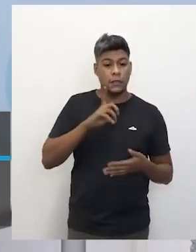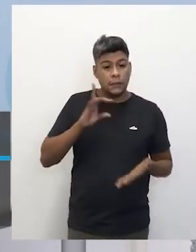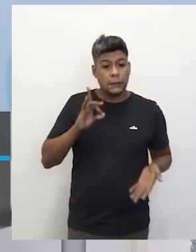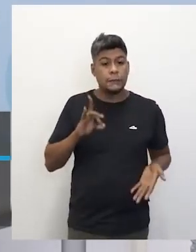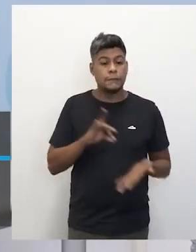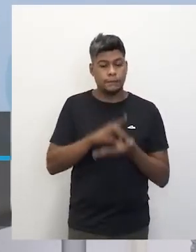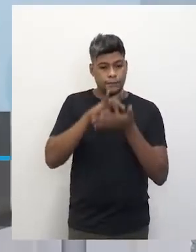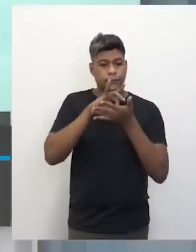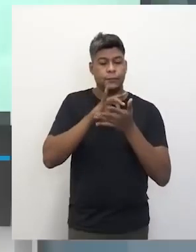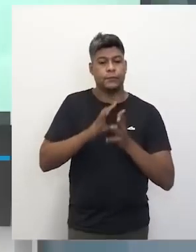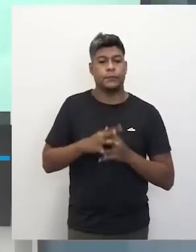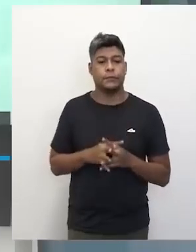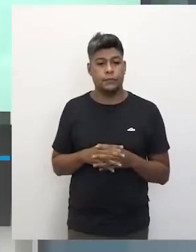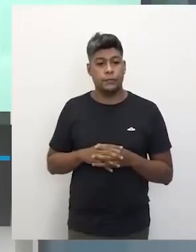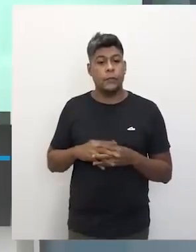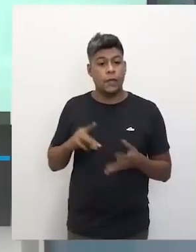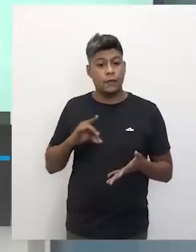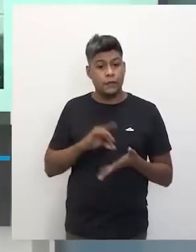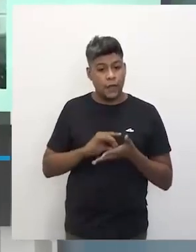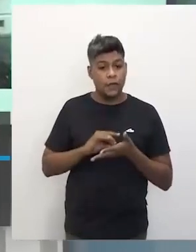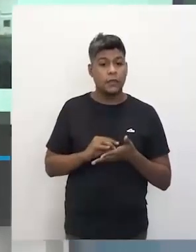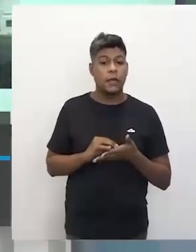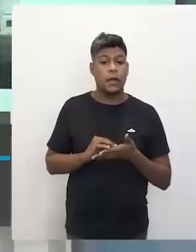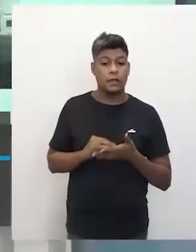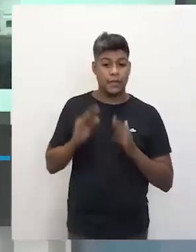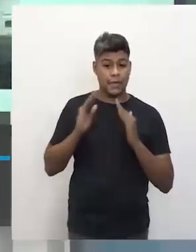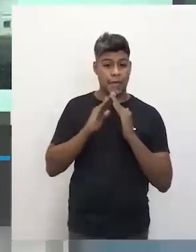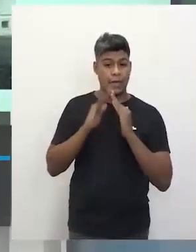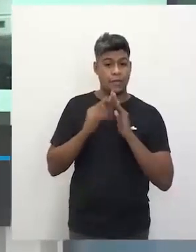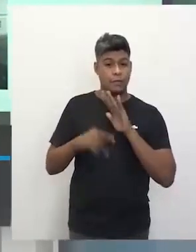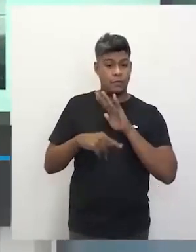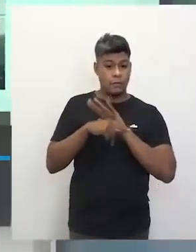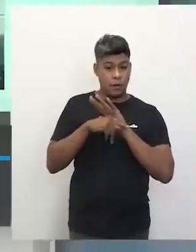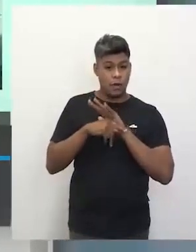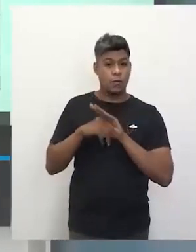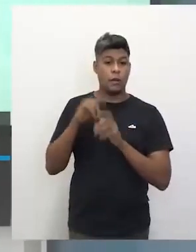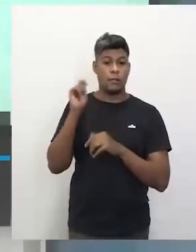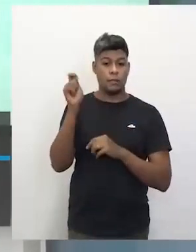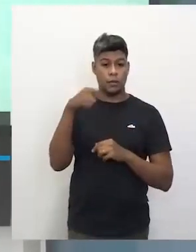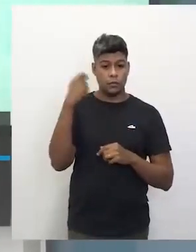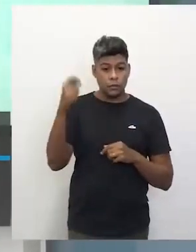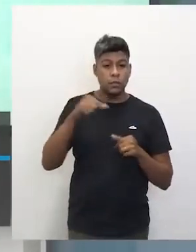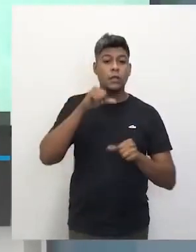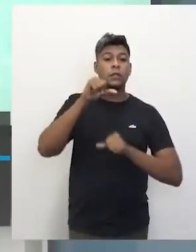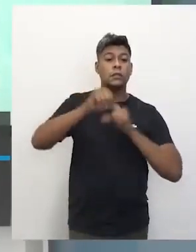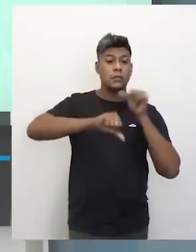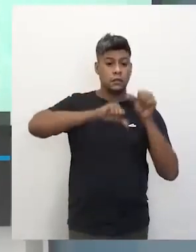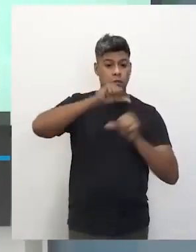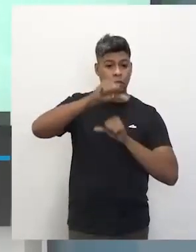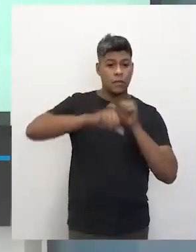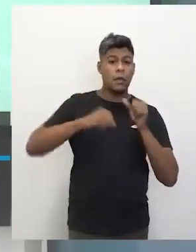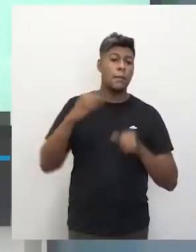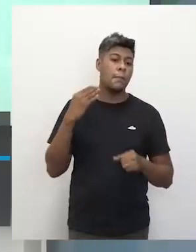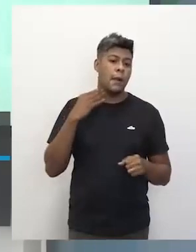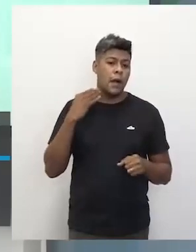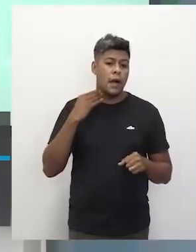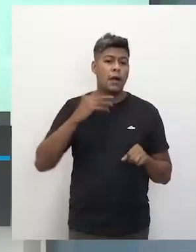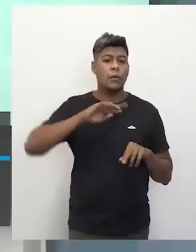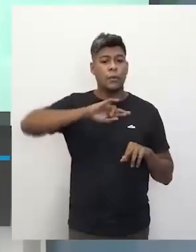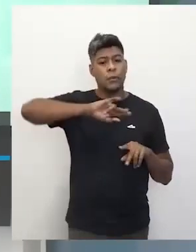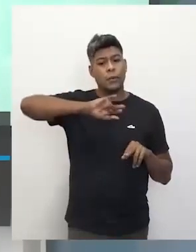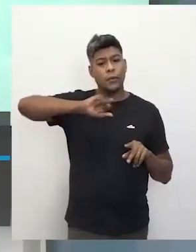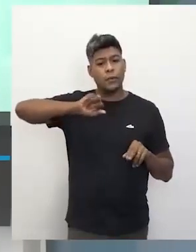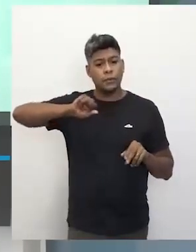ali, né? Exato. Na verdade, esses casarões da Paulista, né? Um deles foi transformado, né, recentemente. Já foi banco, já foi um monte de coisas,